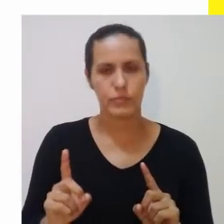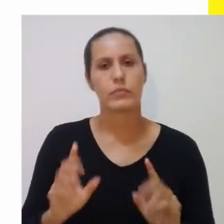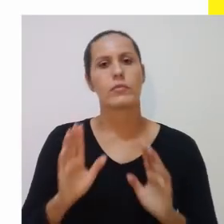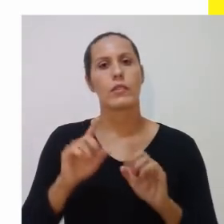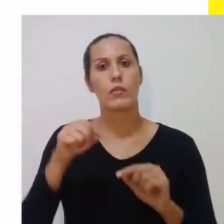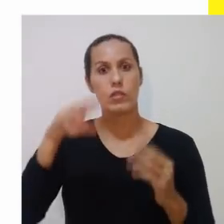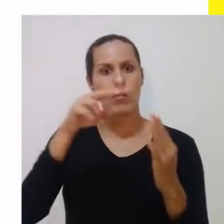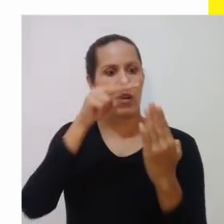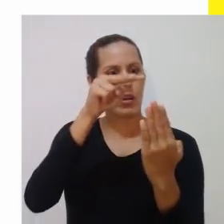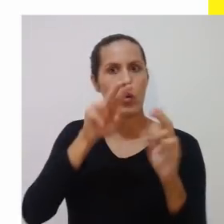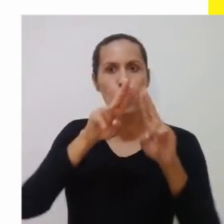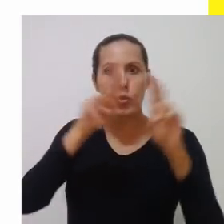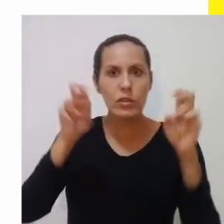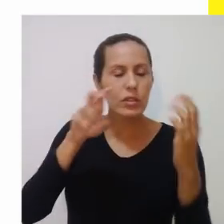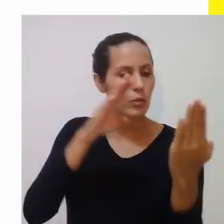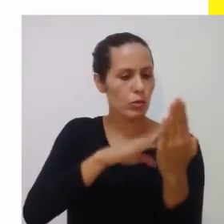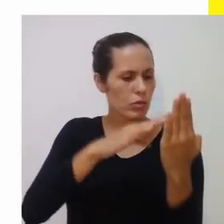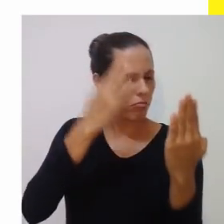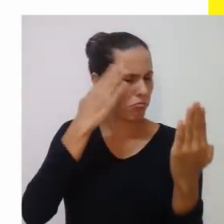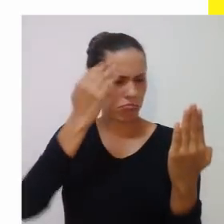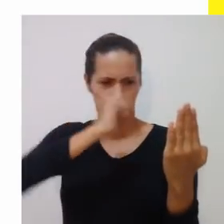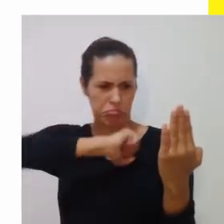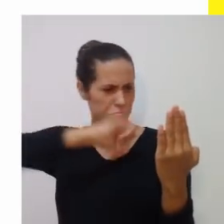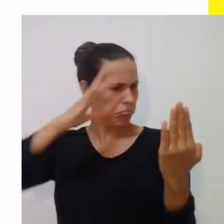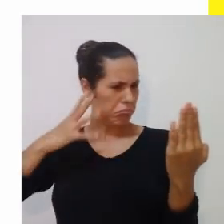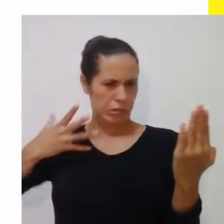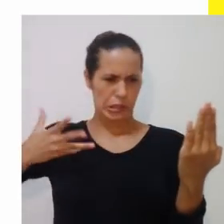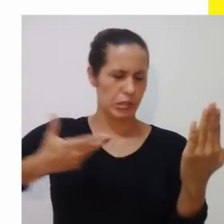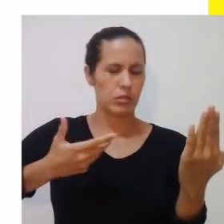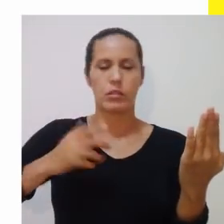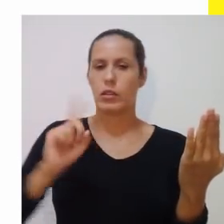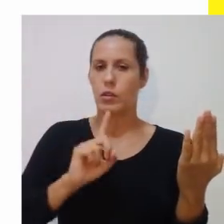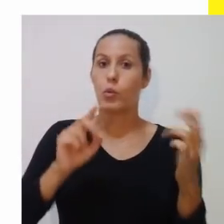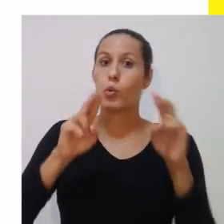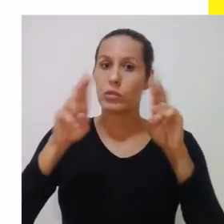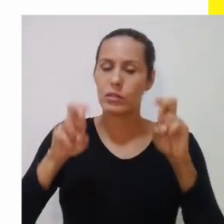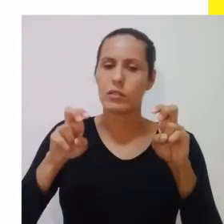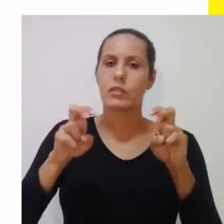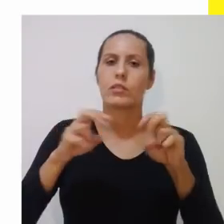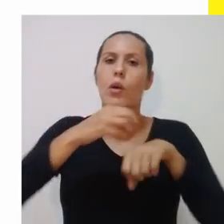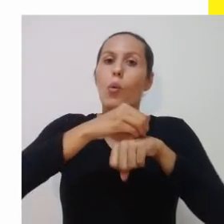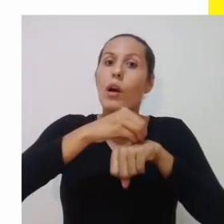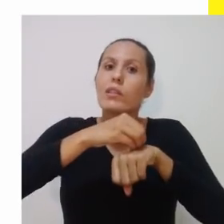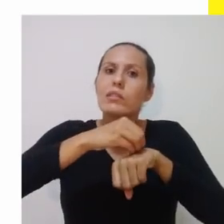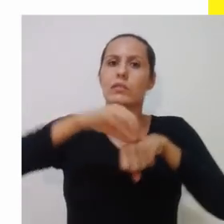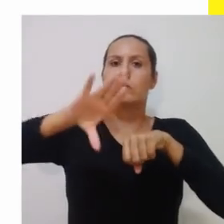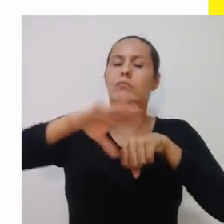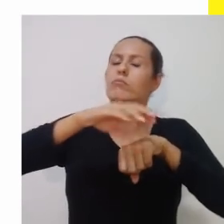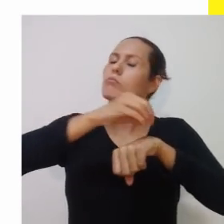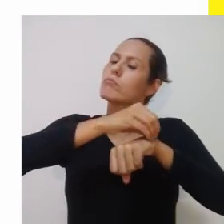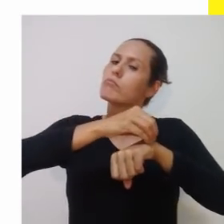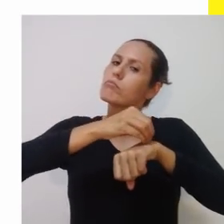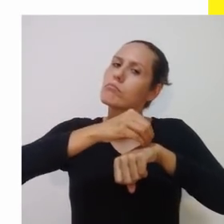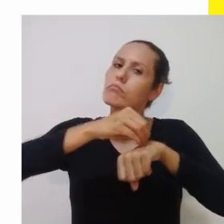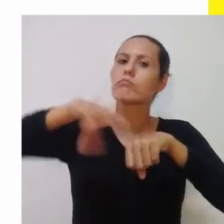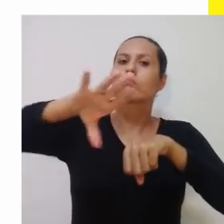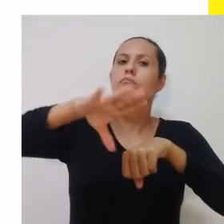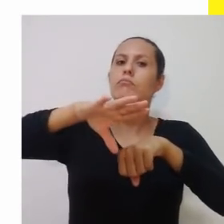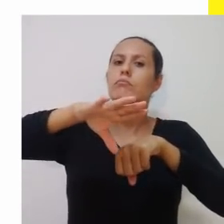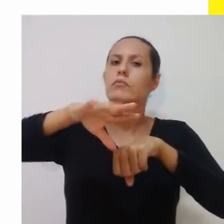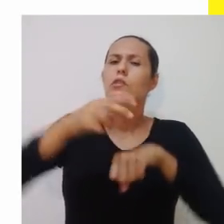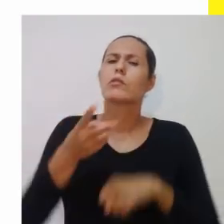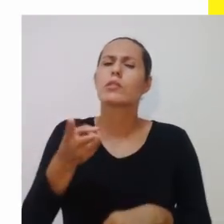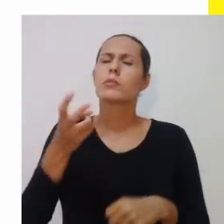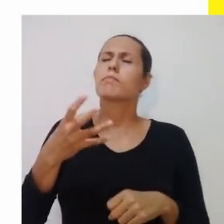ler o título e vai entender tudo o que está no texto. Não. O título é uma grande pista. O título